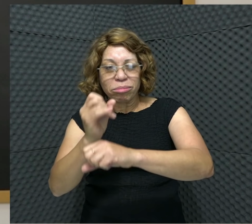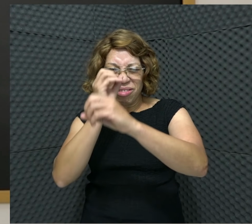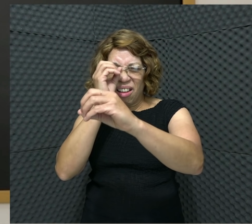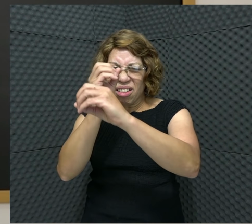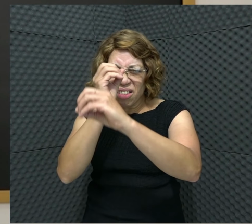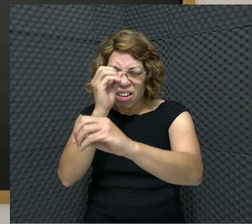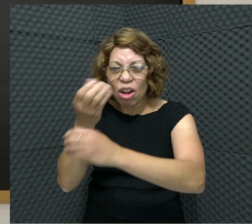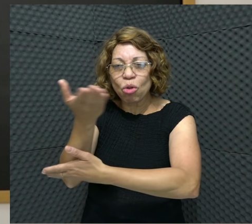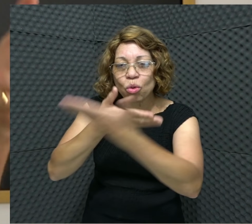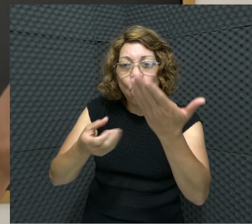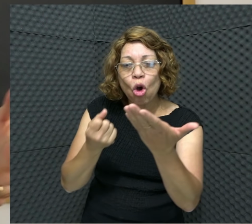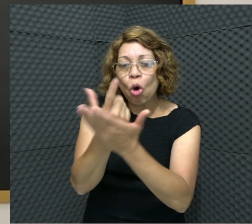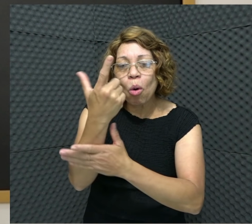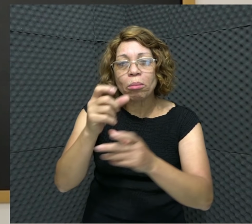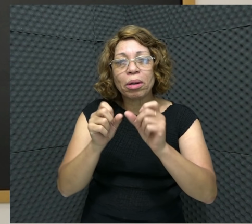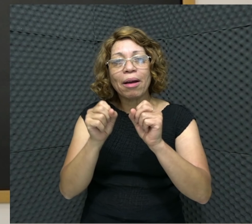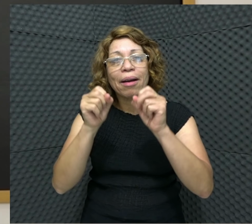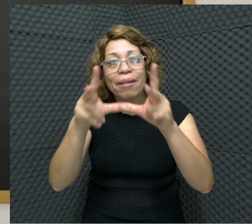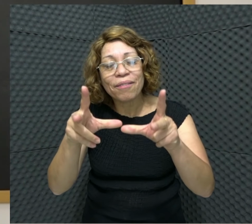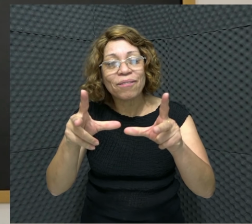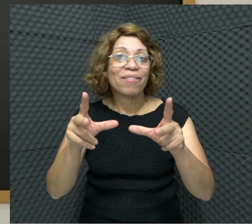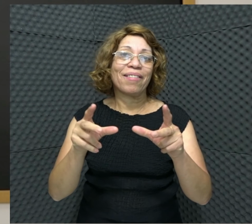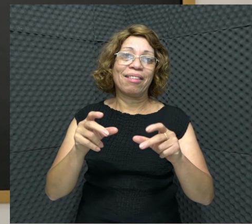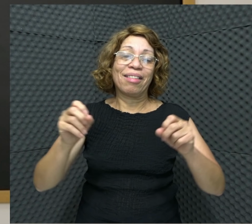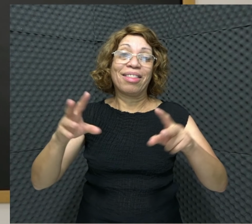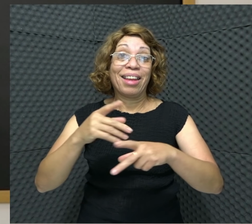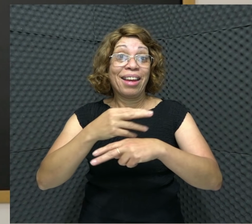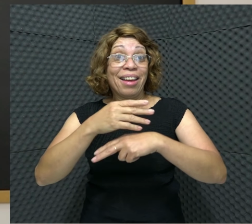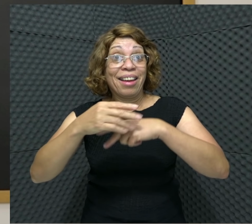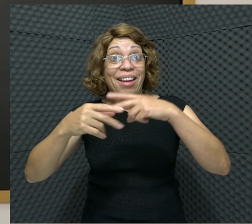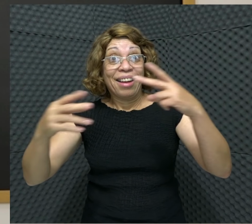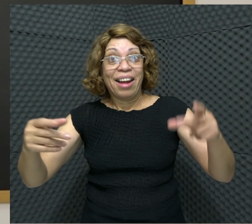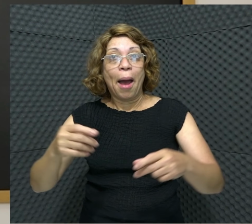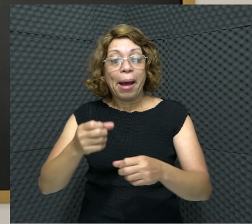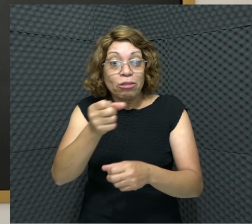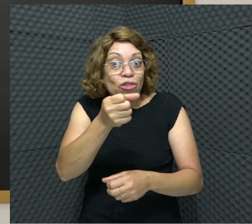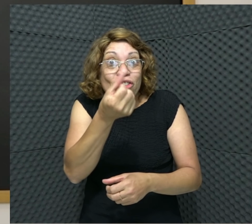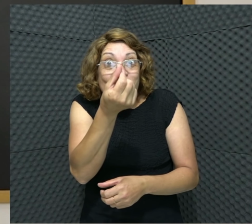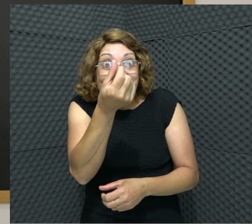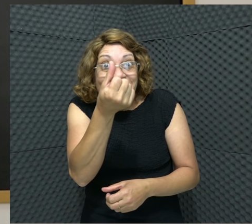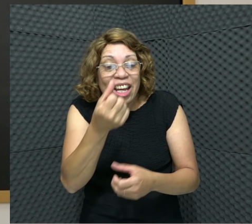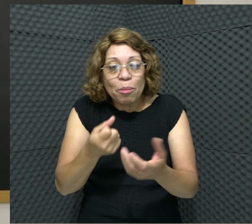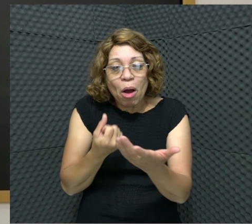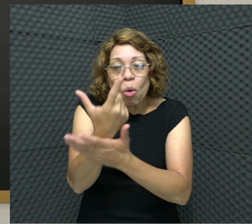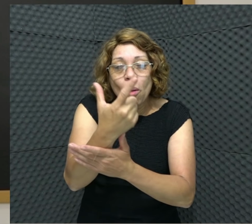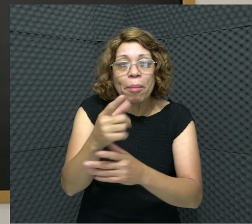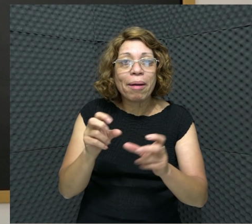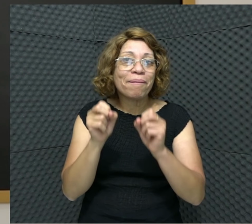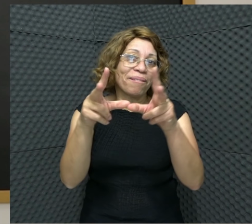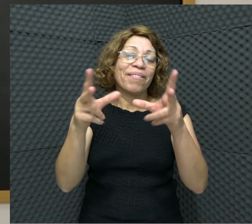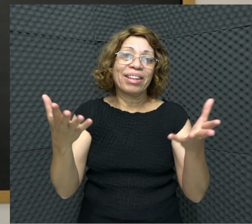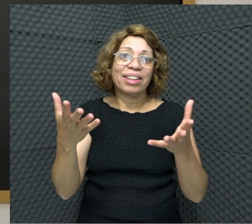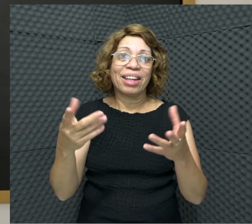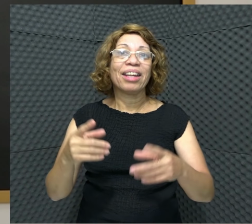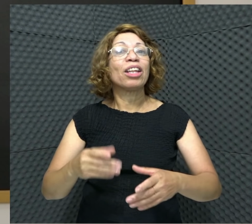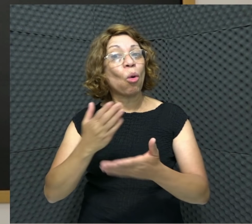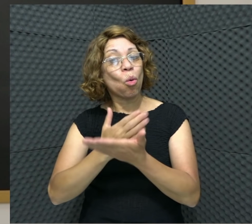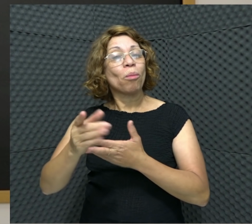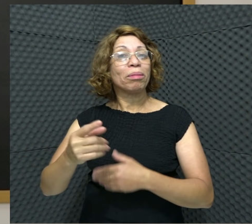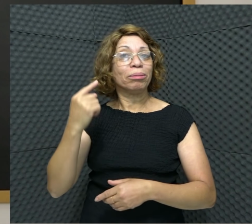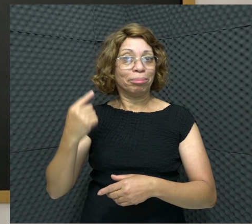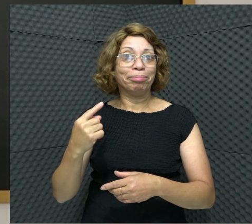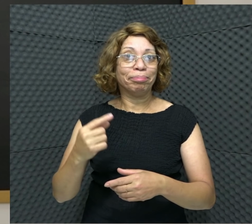envolvendo engenharia, negociação, compra e venda, a existência de moeda para comprar e vender e,